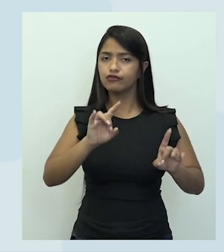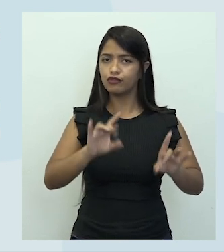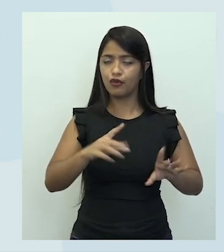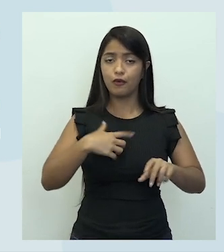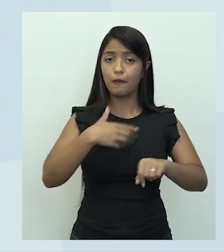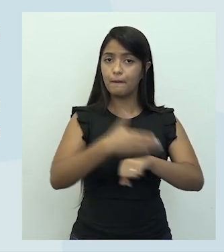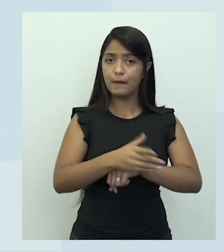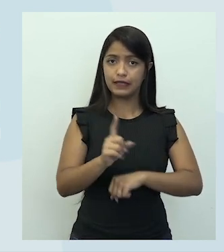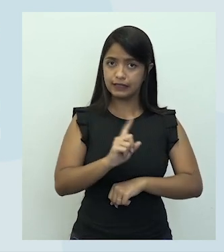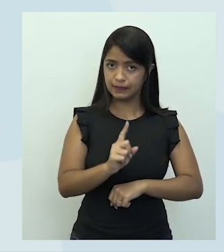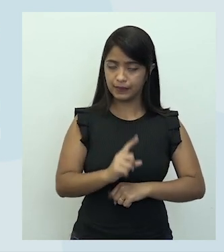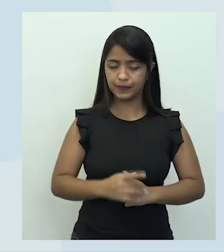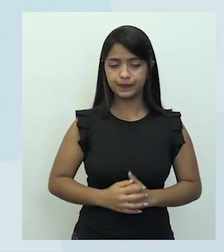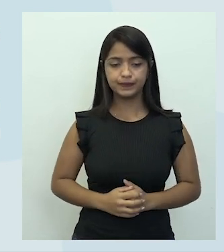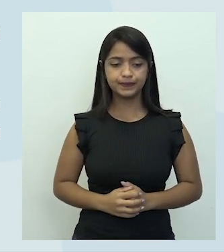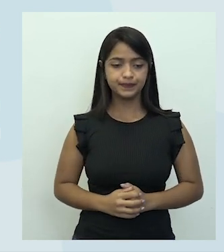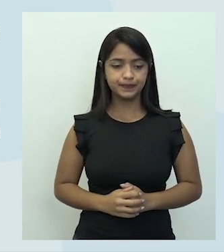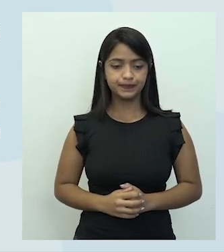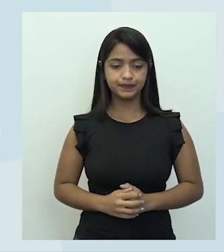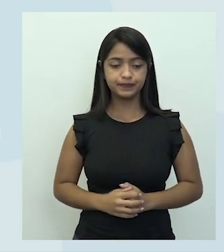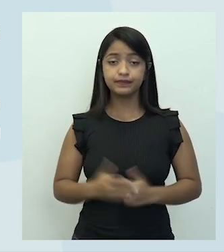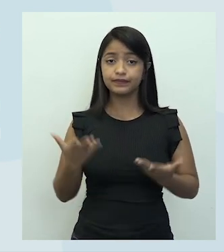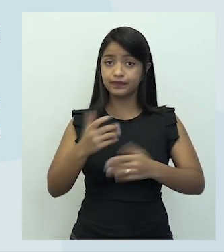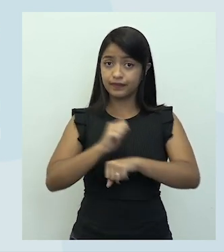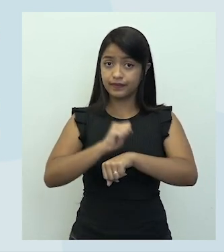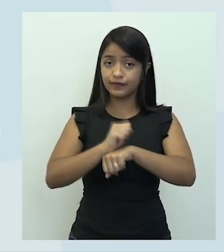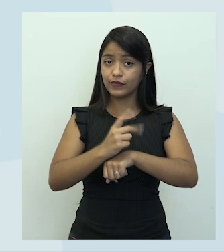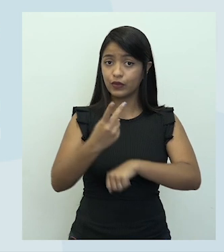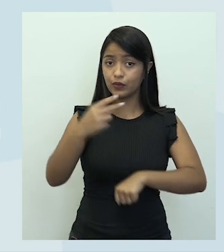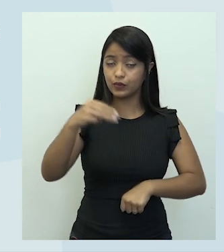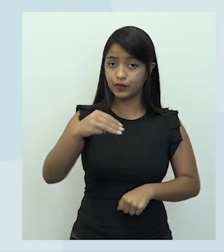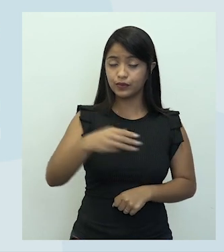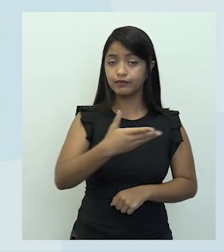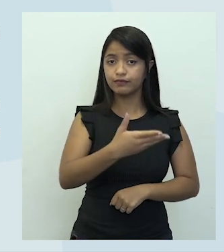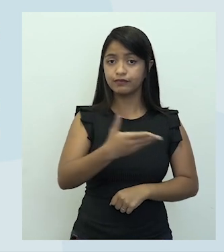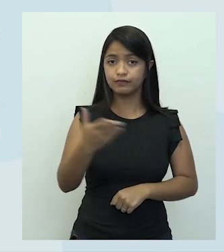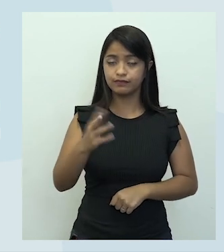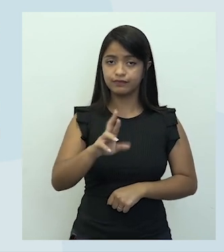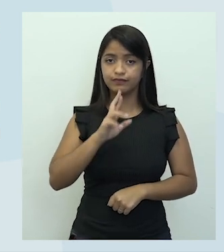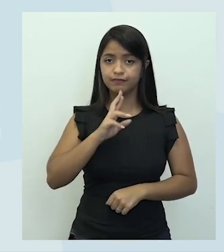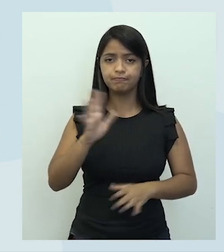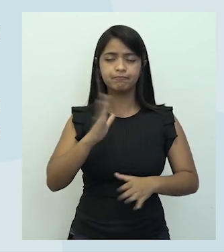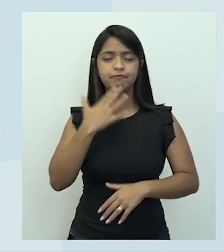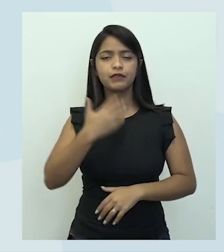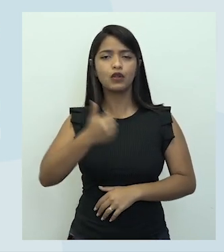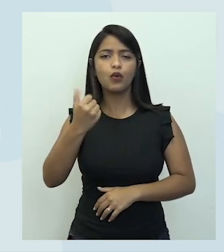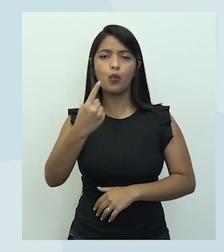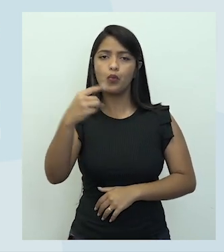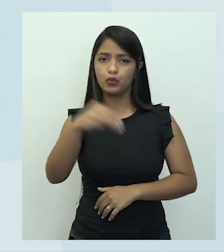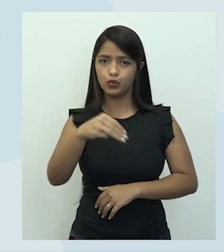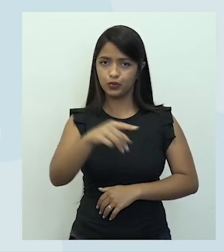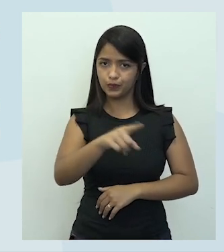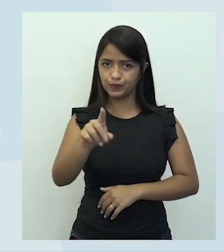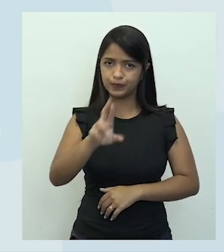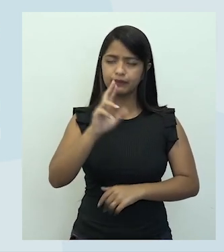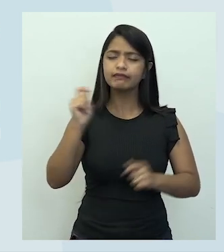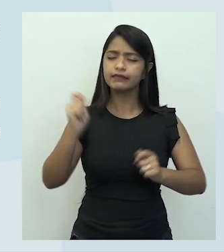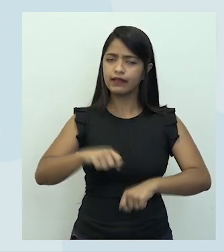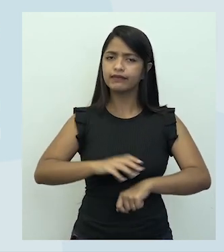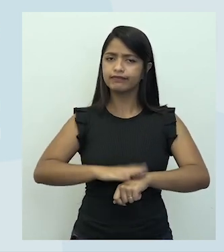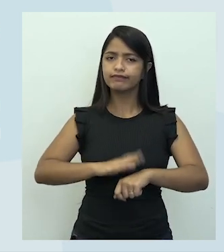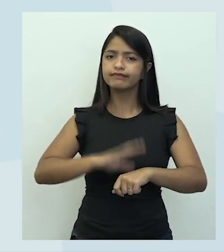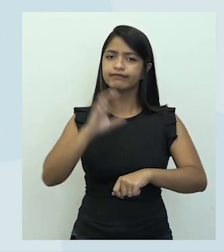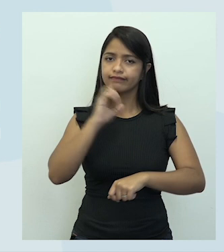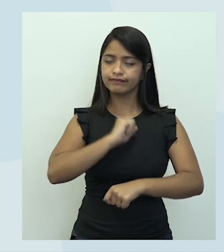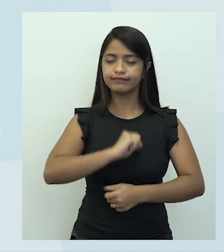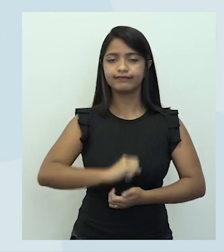certo? Então, vamos lá, 2 minutinhos para... 1 minutinho aí para vocês responderem, tá bom? Que dá tempo, que são só 2